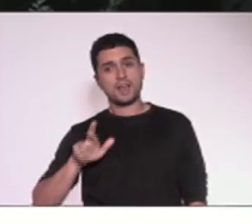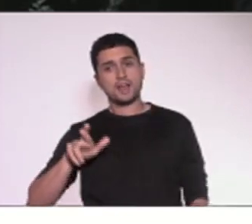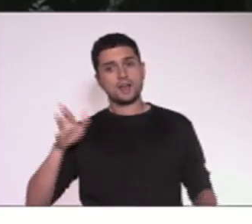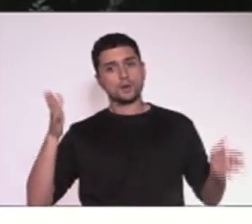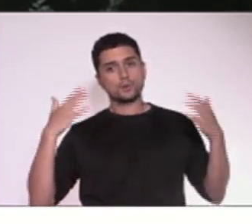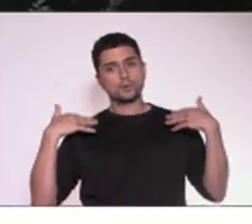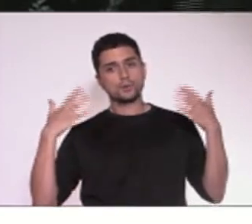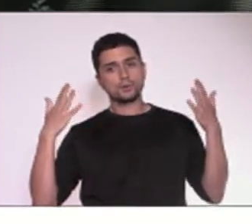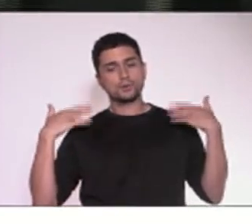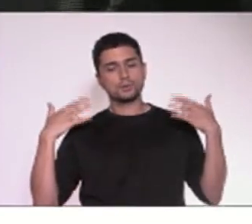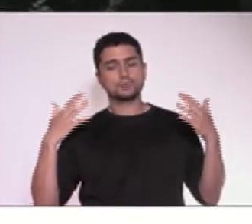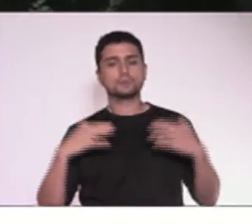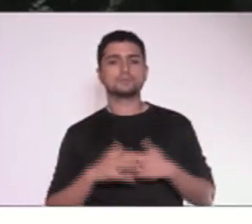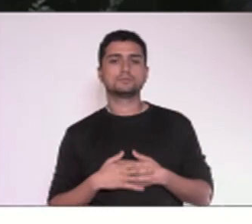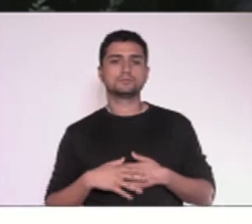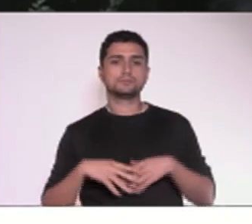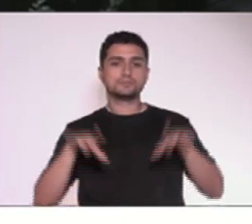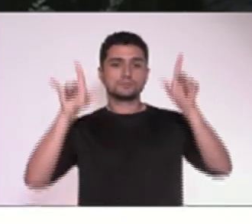né?